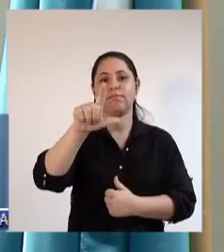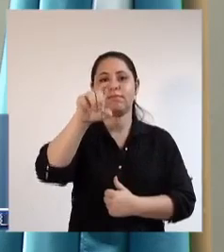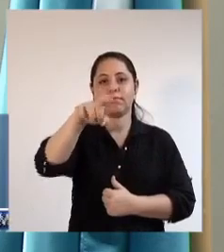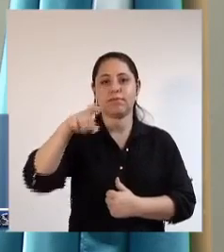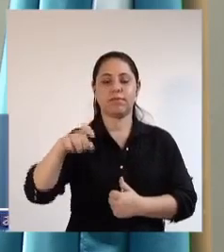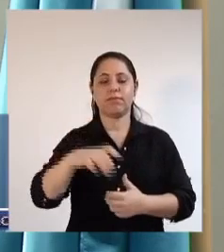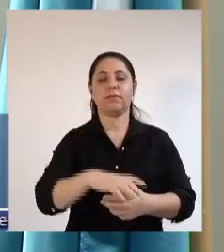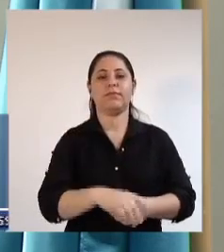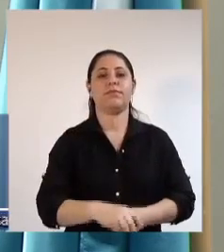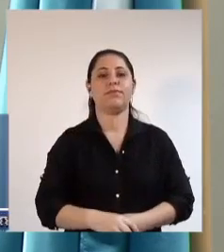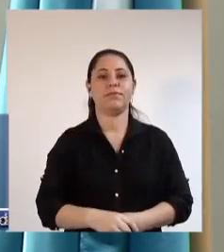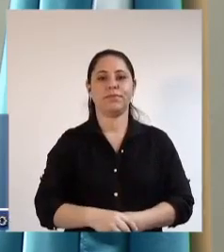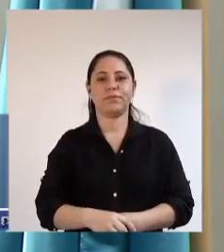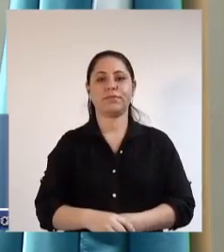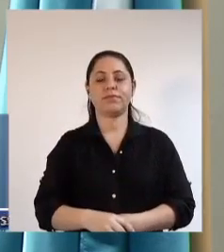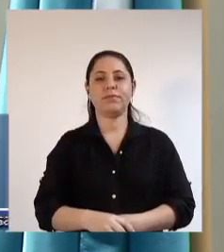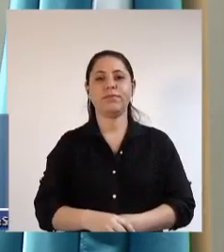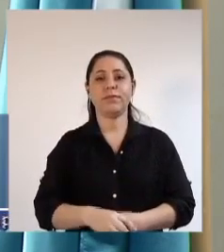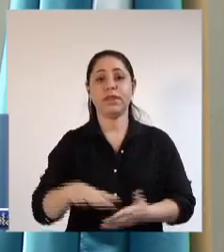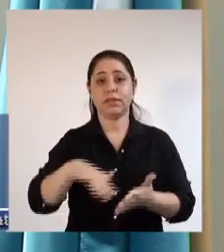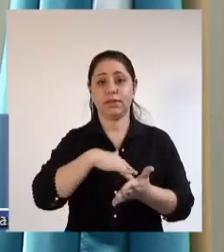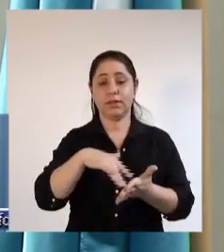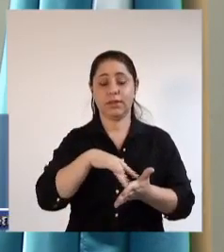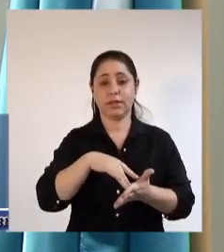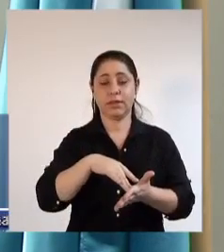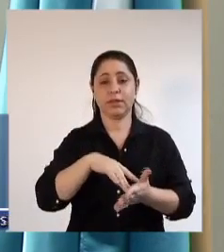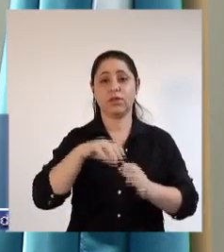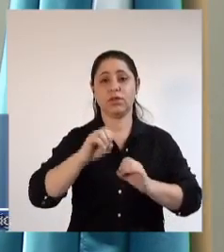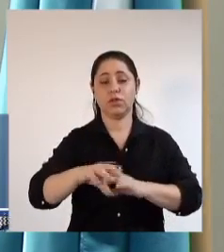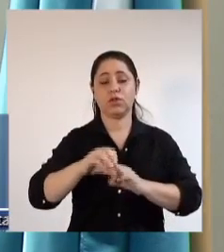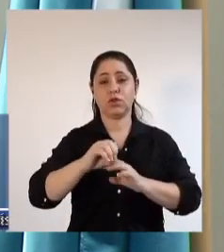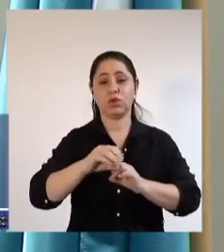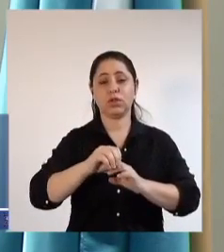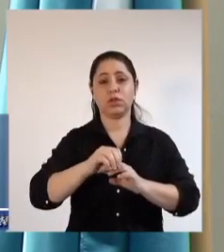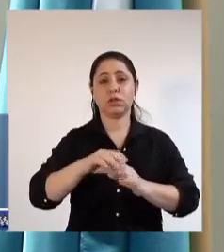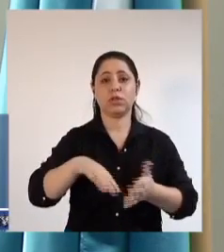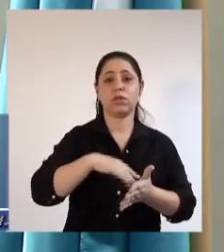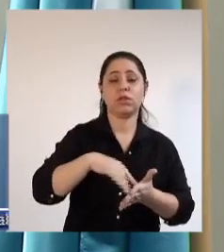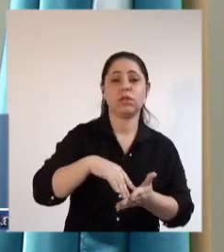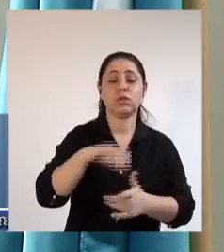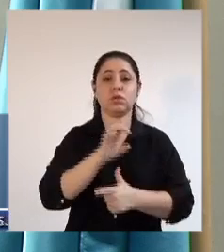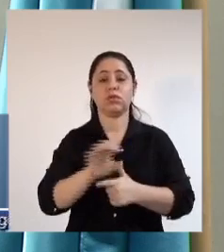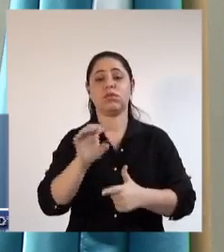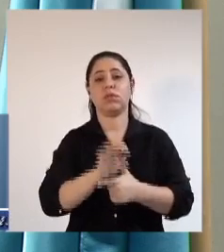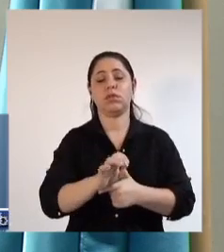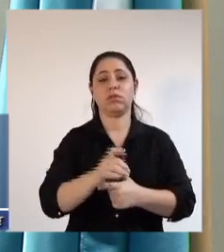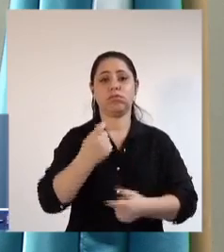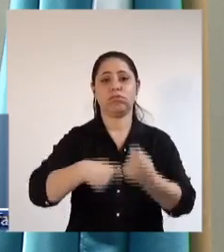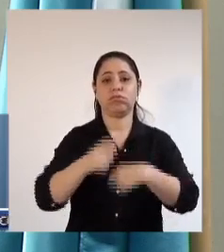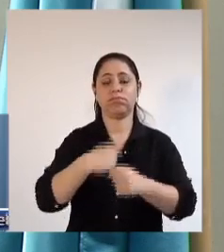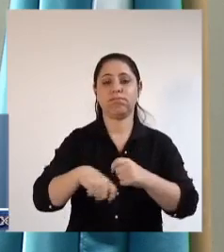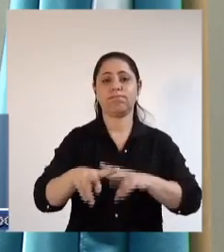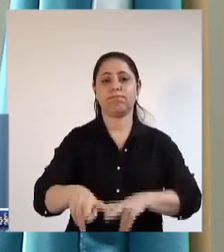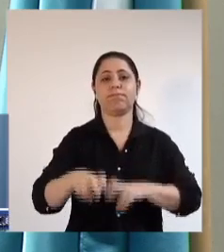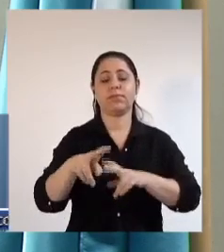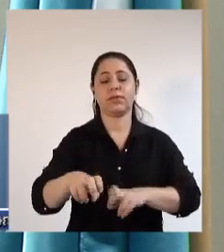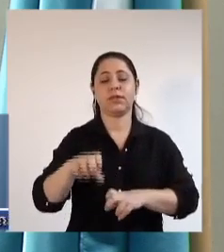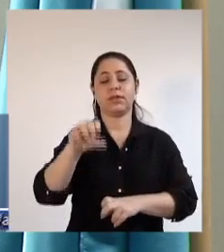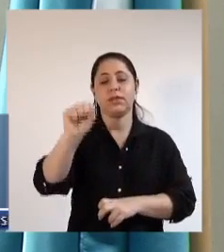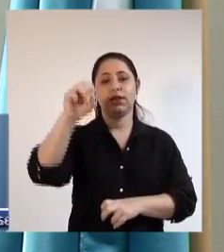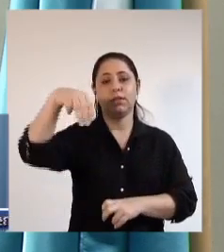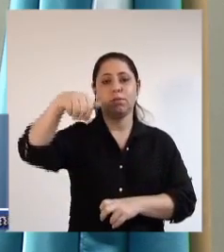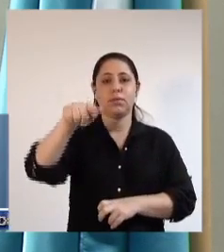válber secretaria de estado de meio ambiente desenvolvimento econômico produção e agricultura familiar se é magro